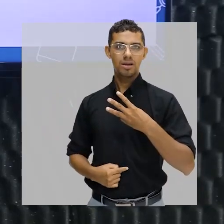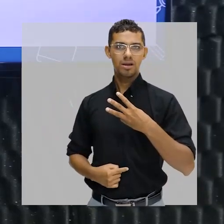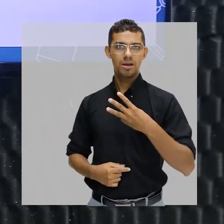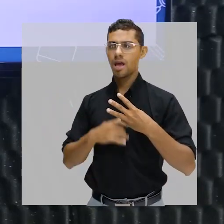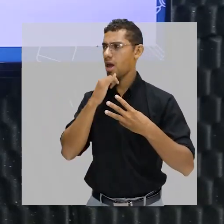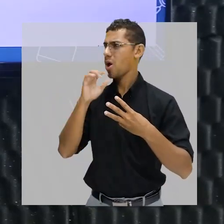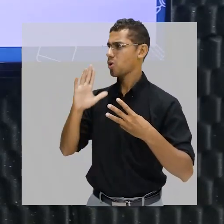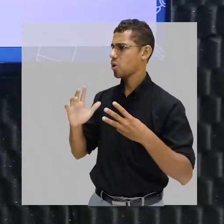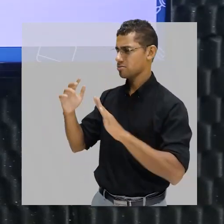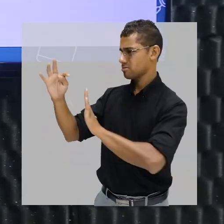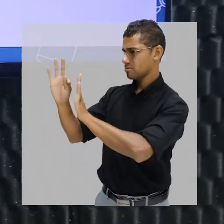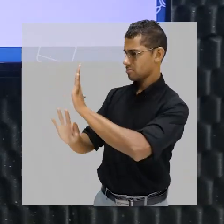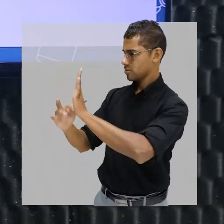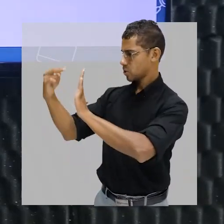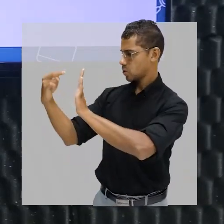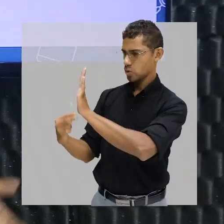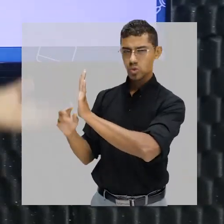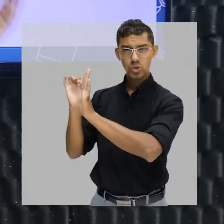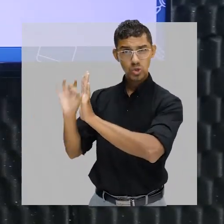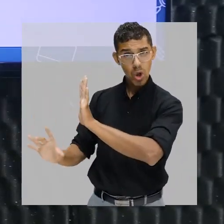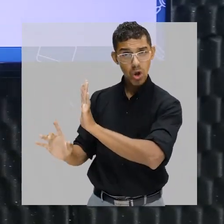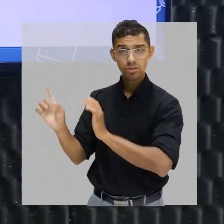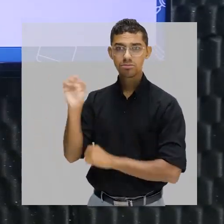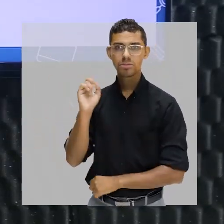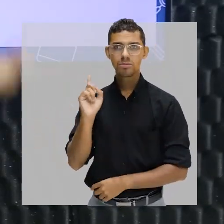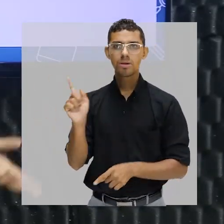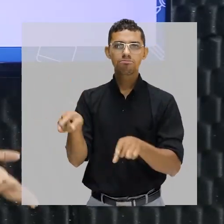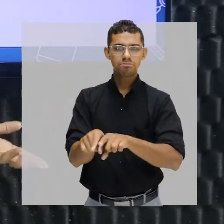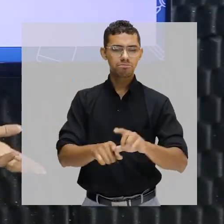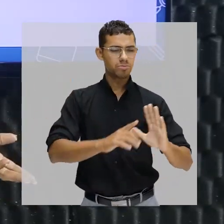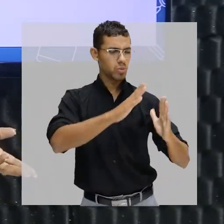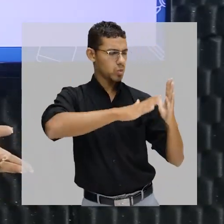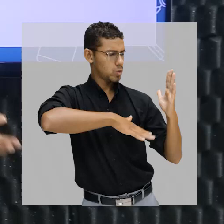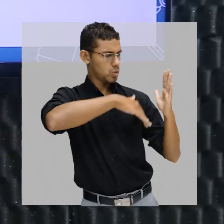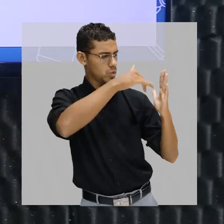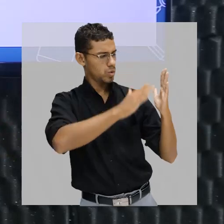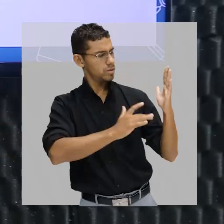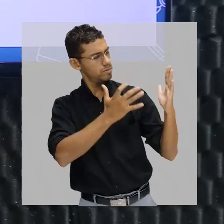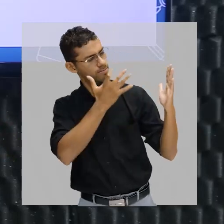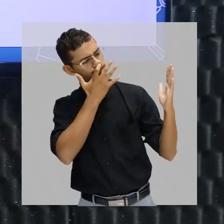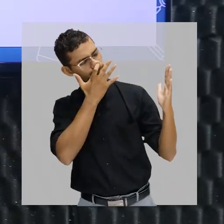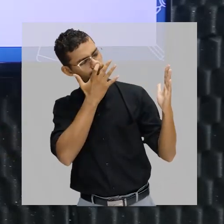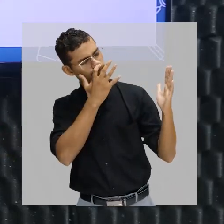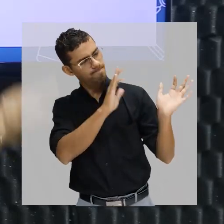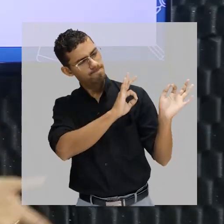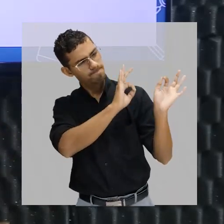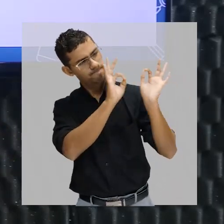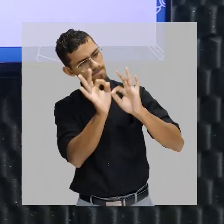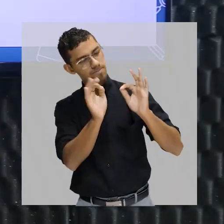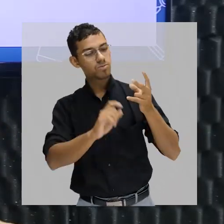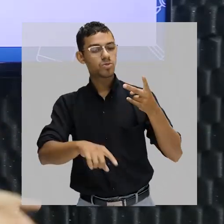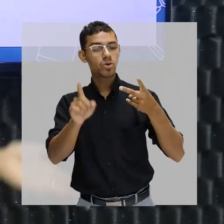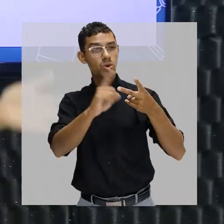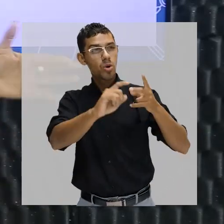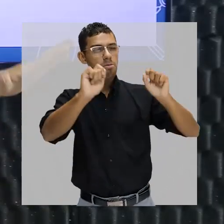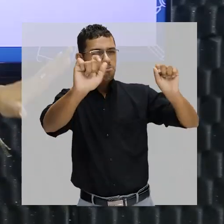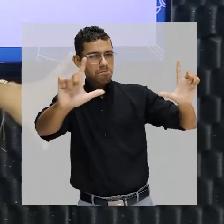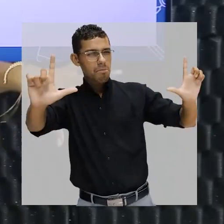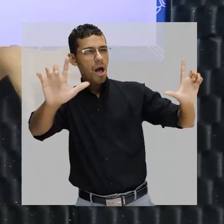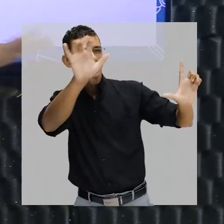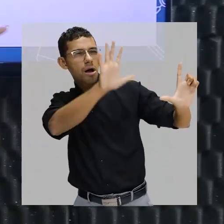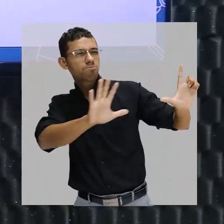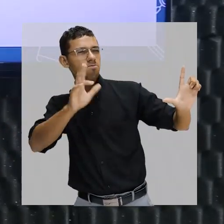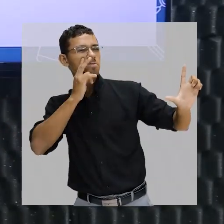leio somente textos. Eu leio também uma pintura, eu faço uma leitura de uma escultura e